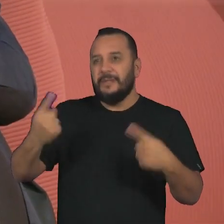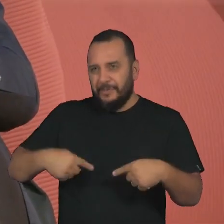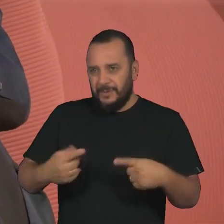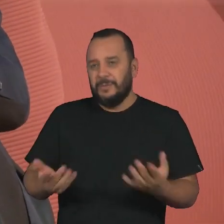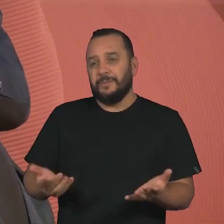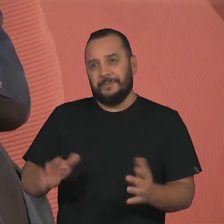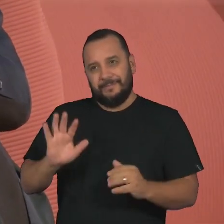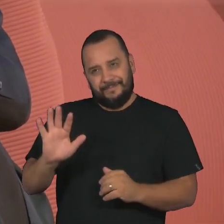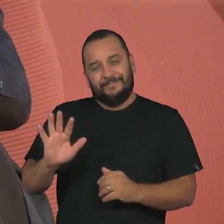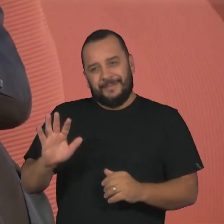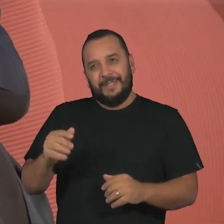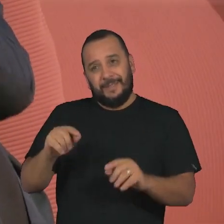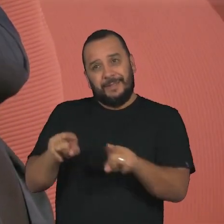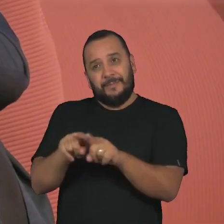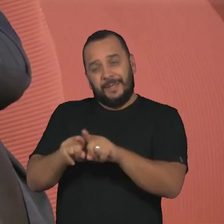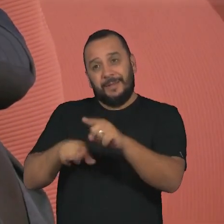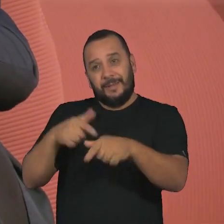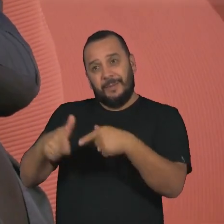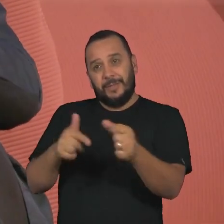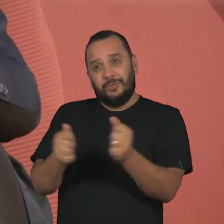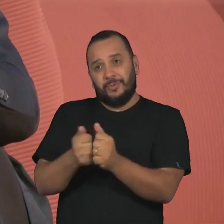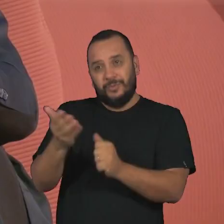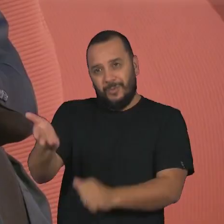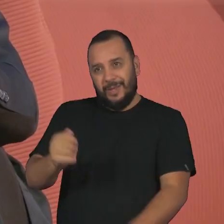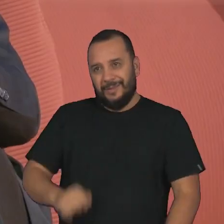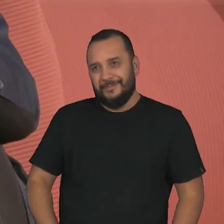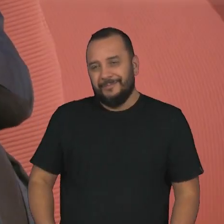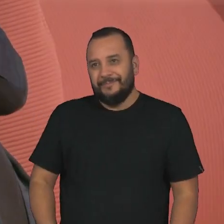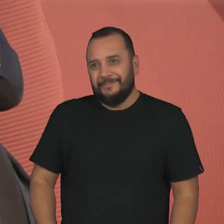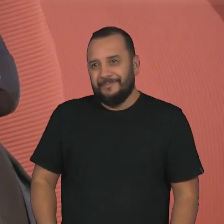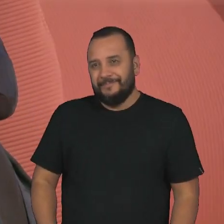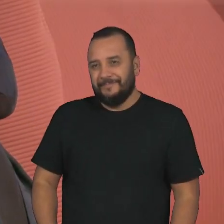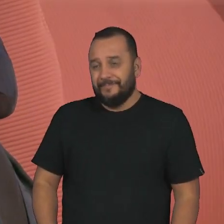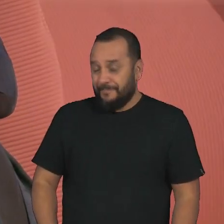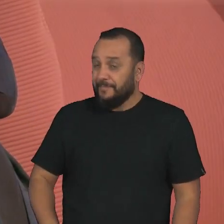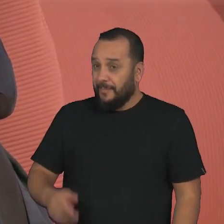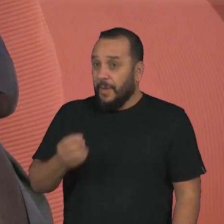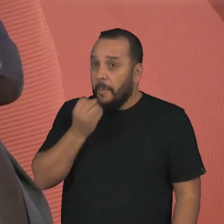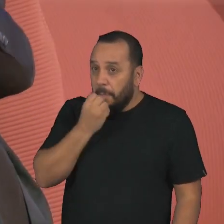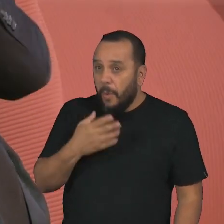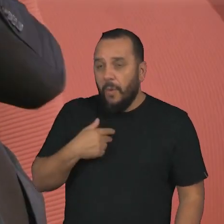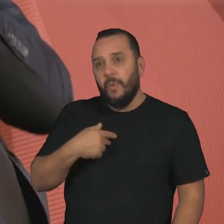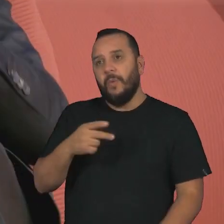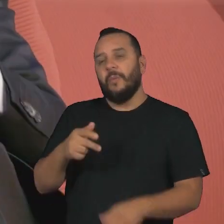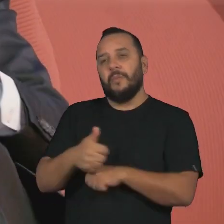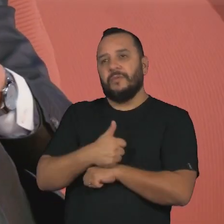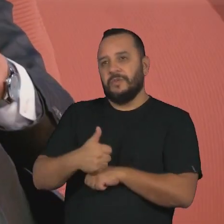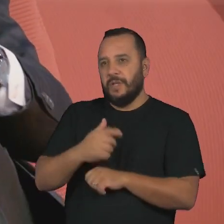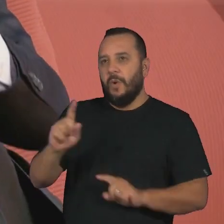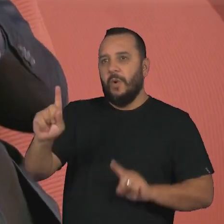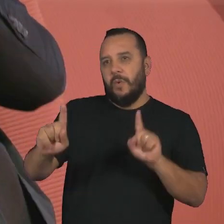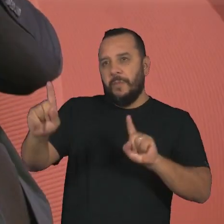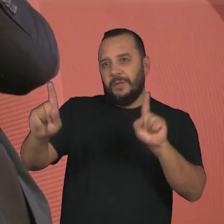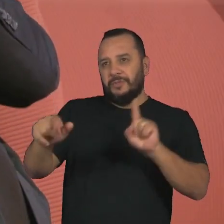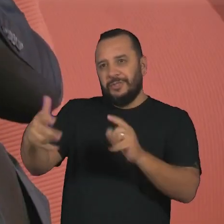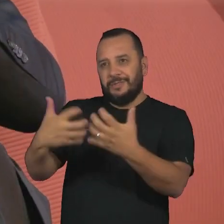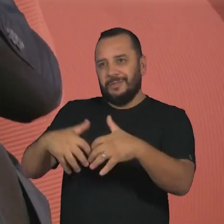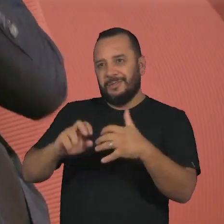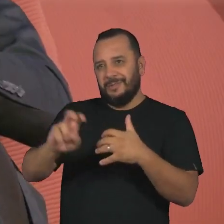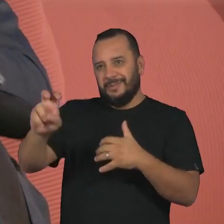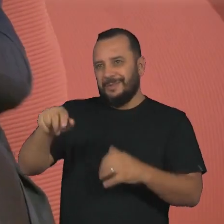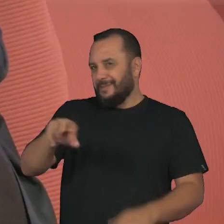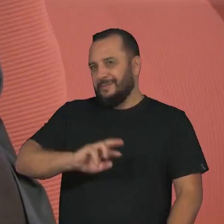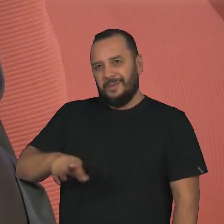vai trabalhando com ela, né? O bom profissional não é aquele que vai competir com a inteligência artificial, mas aquele que foi formado